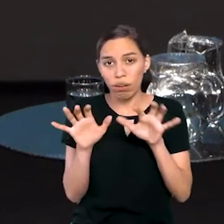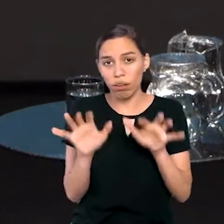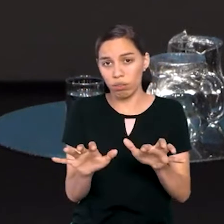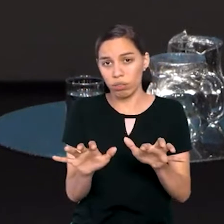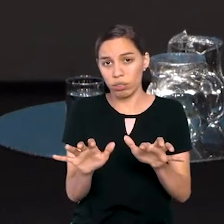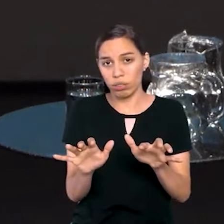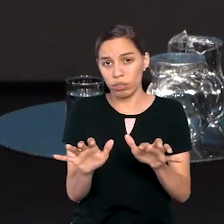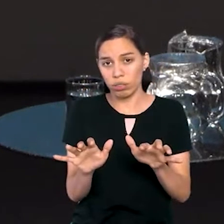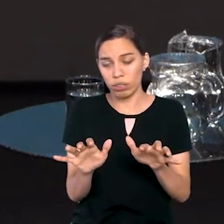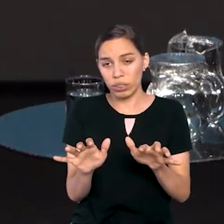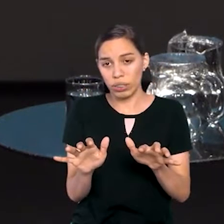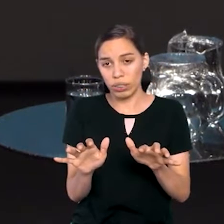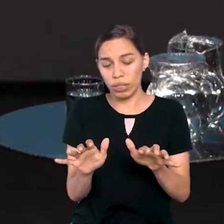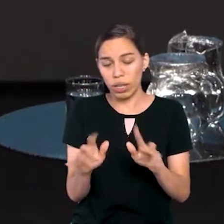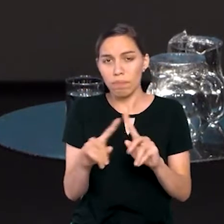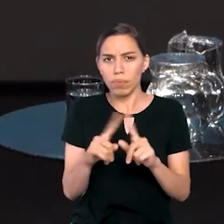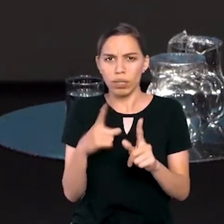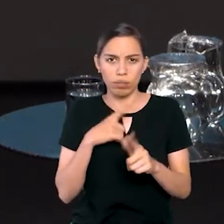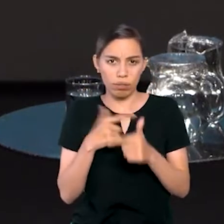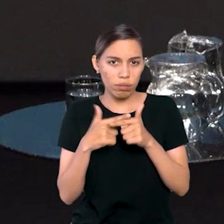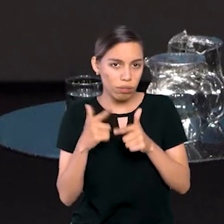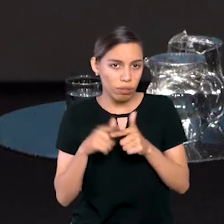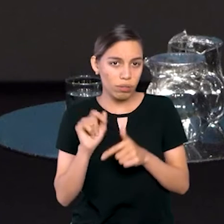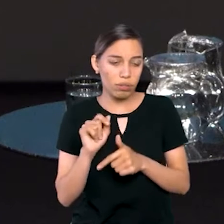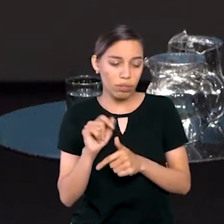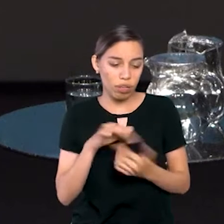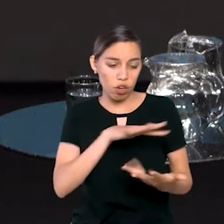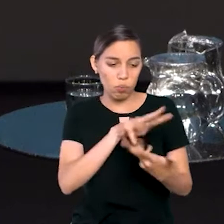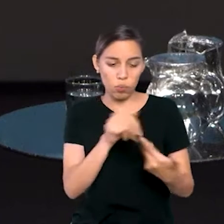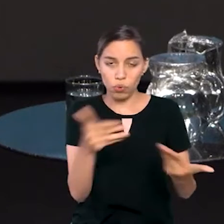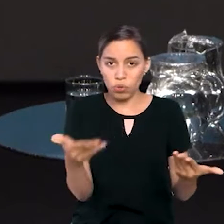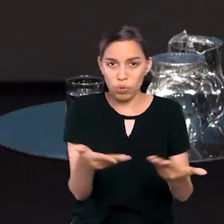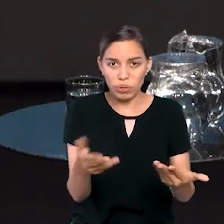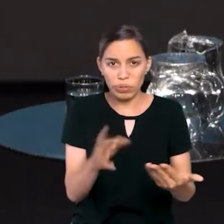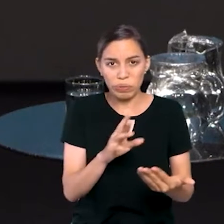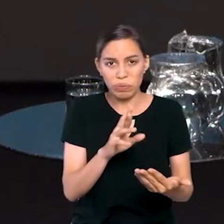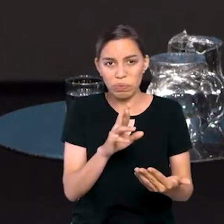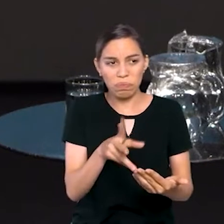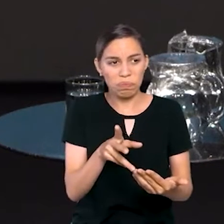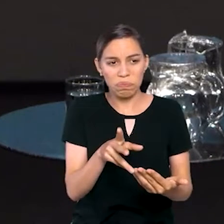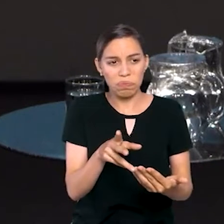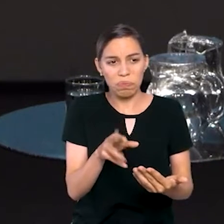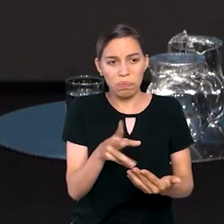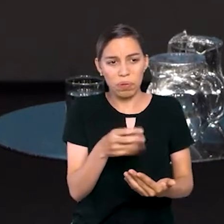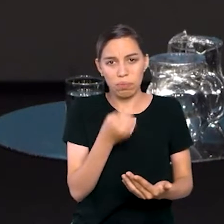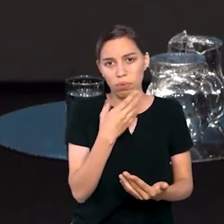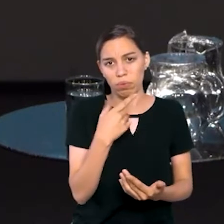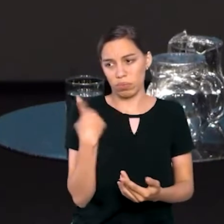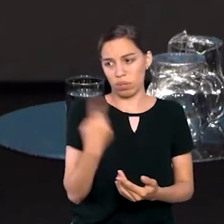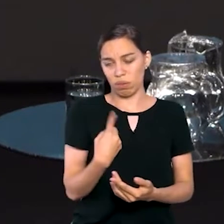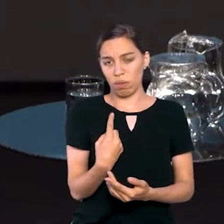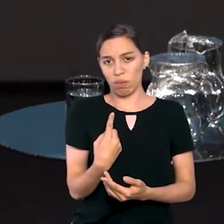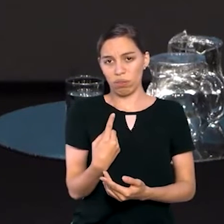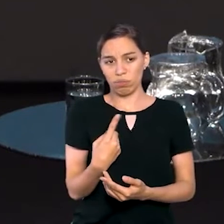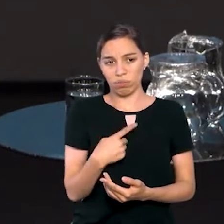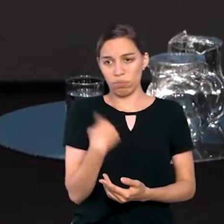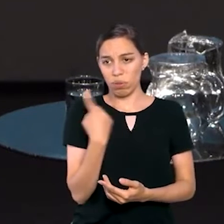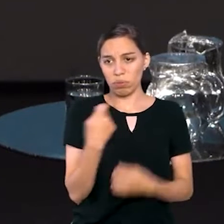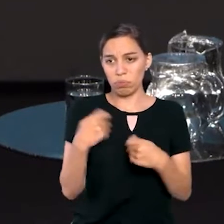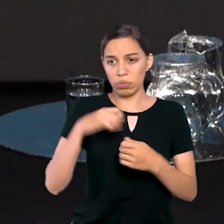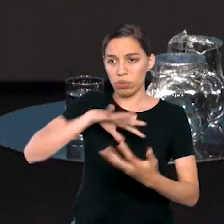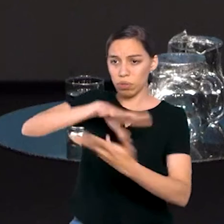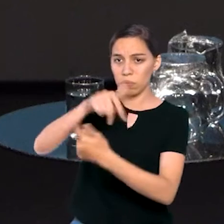com um problema porque ele não serve para a gente. A gente precisa de outro. Para além da